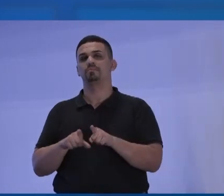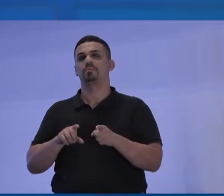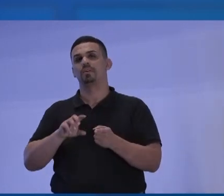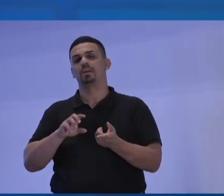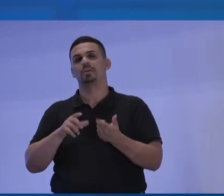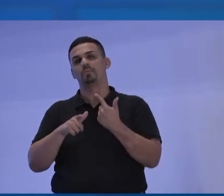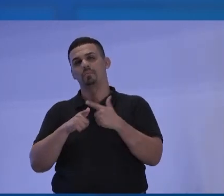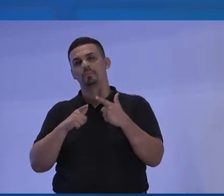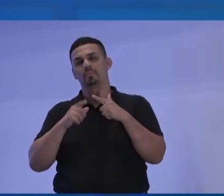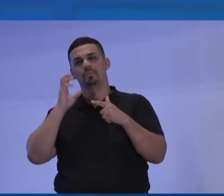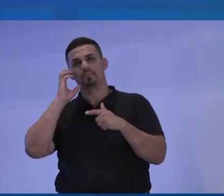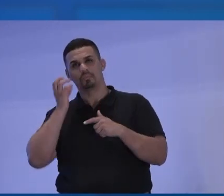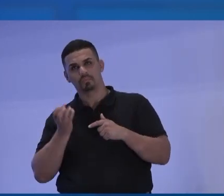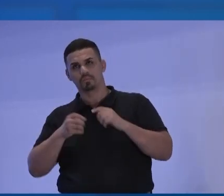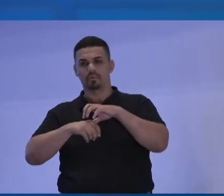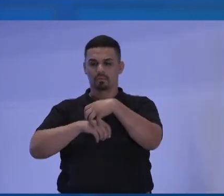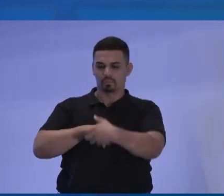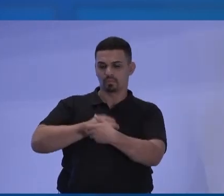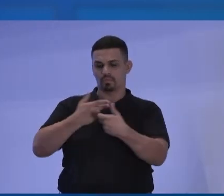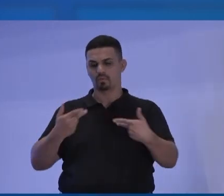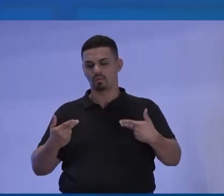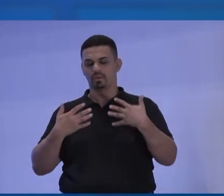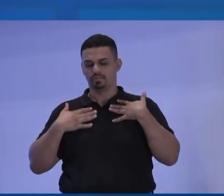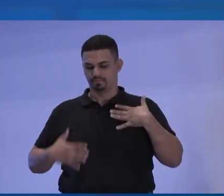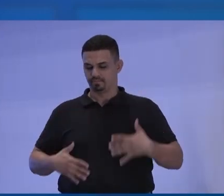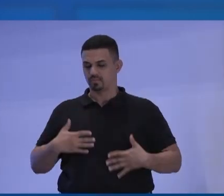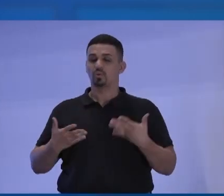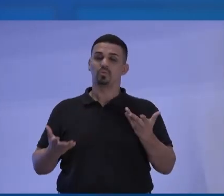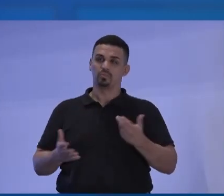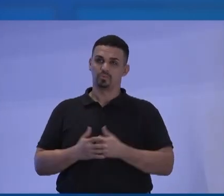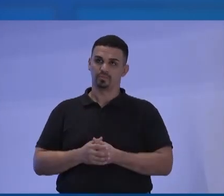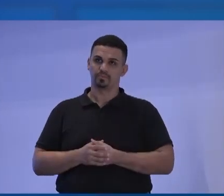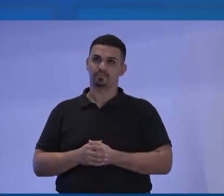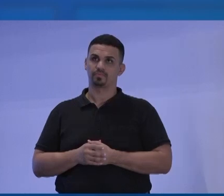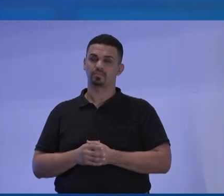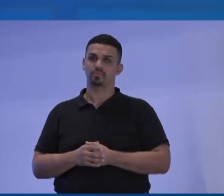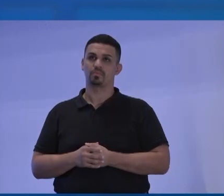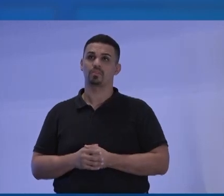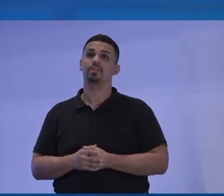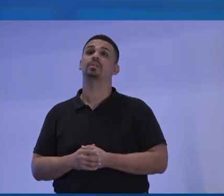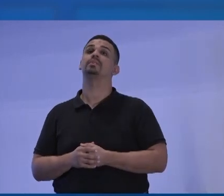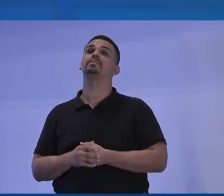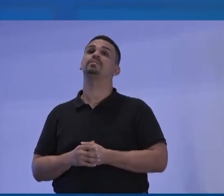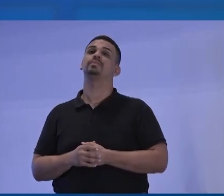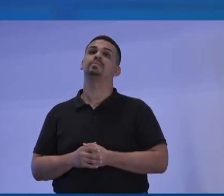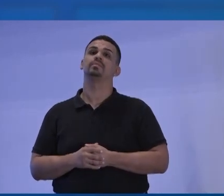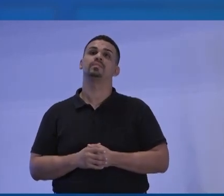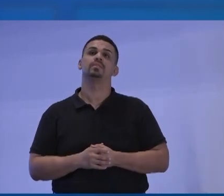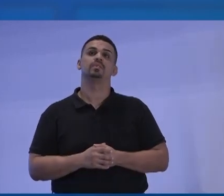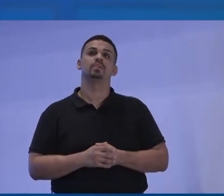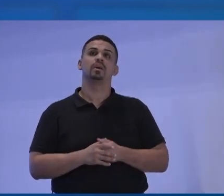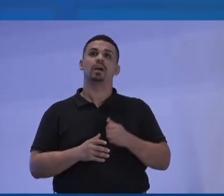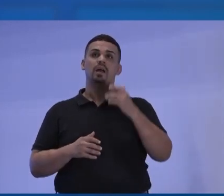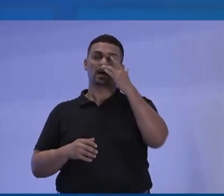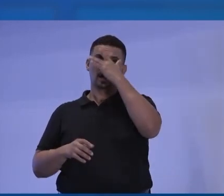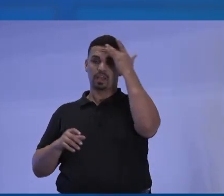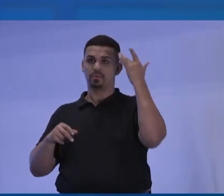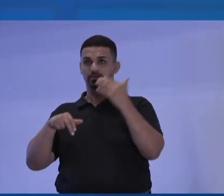deformidades. As incapacidades físicas e as deformidades, elas tiram o